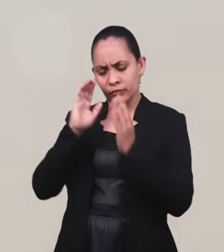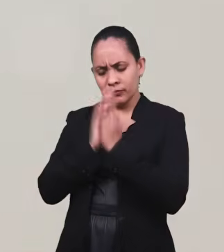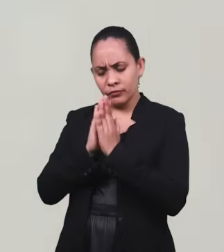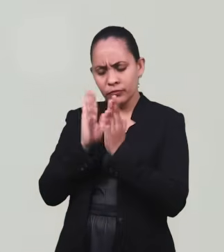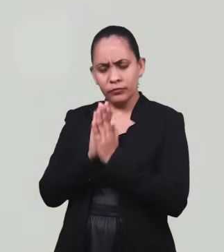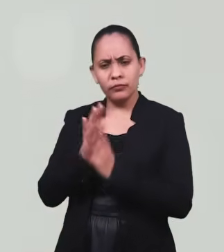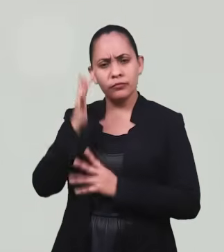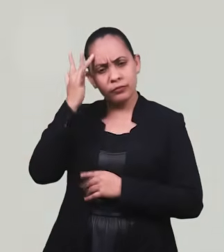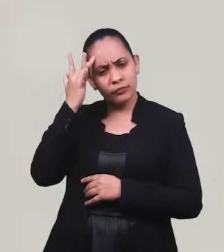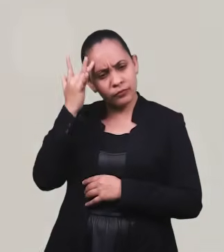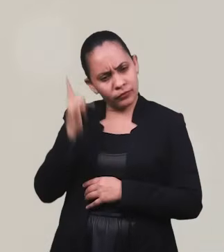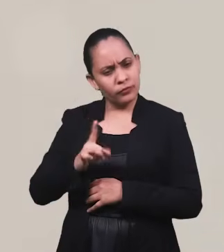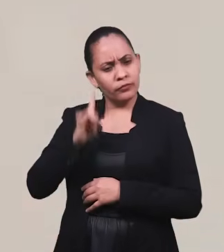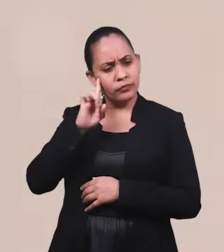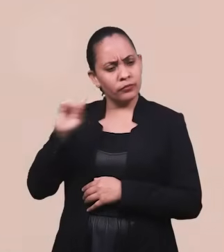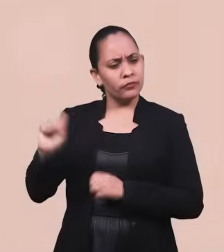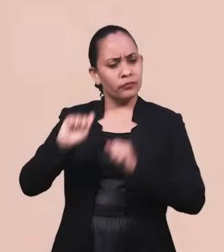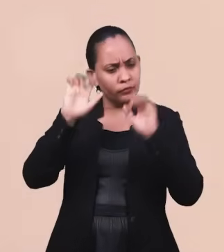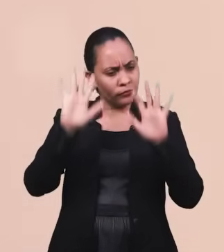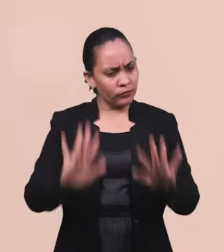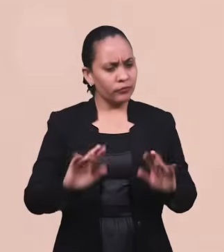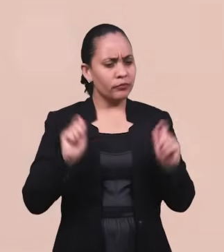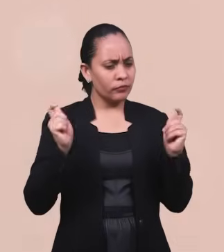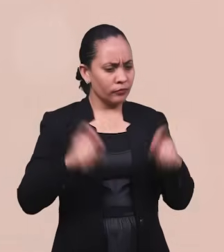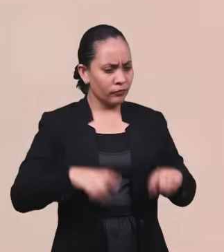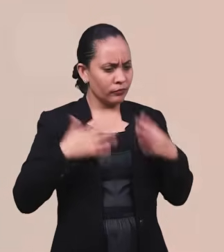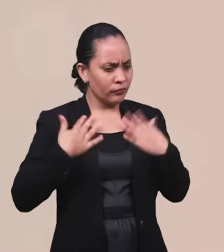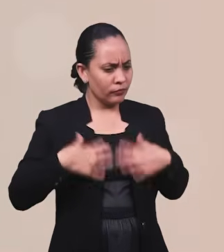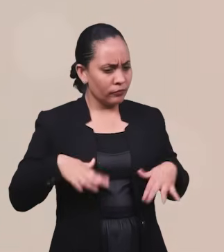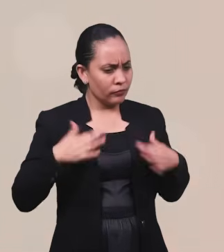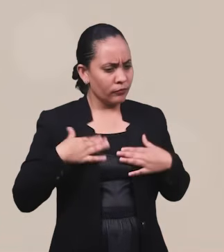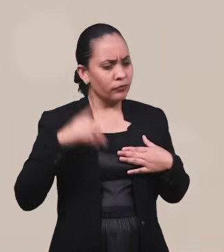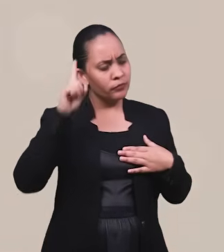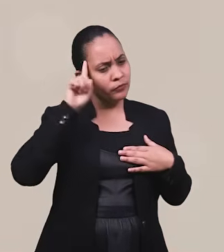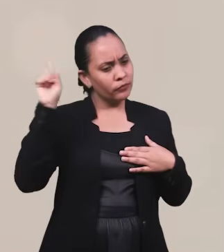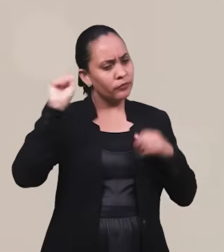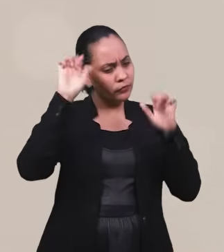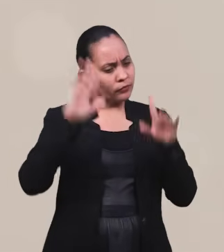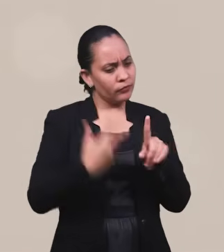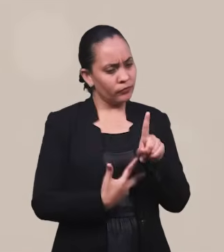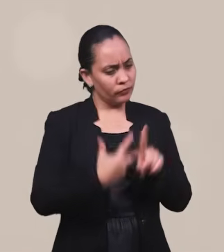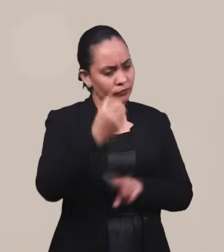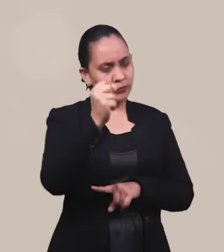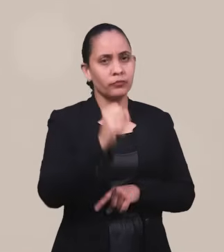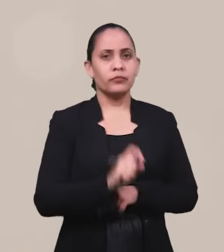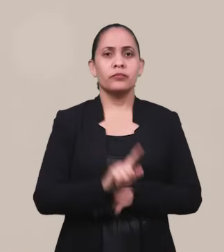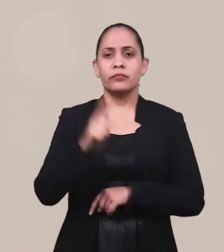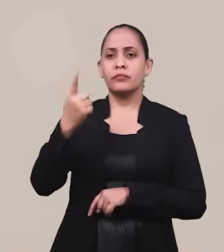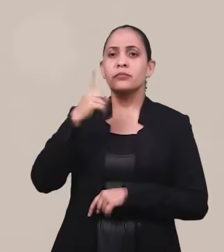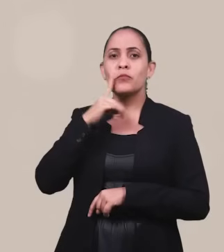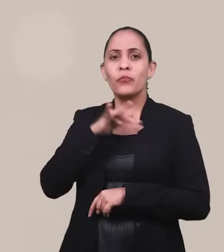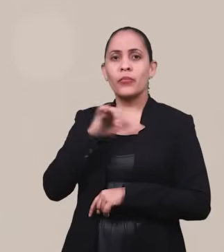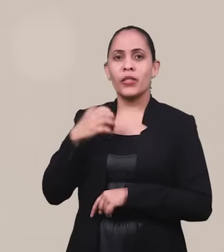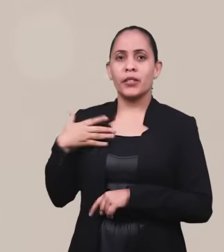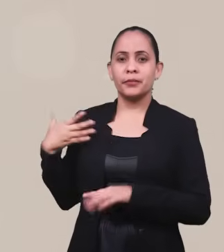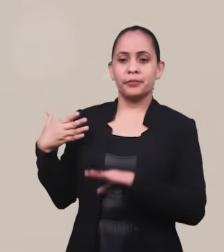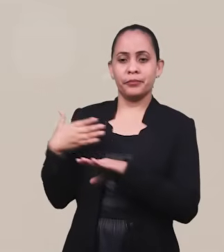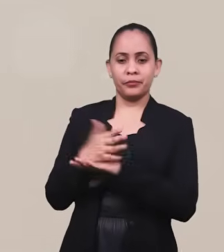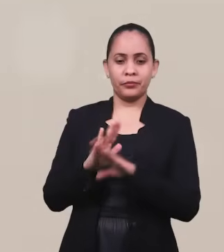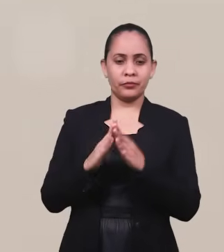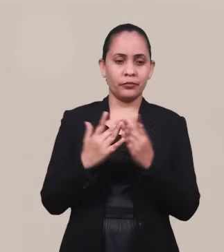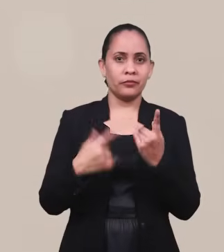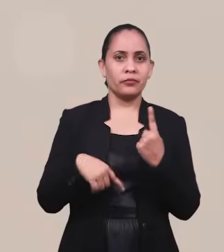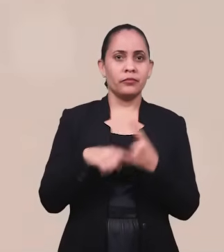E amanhã o irmão pode ficar tranquilo que vai estar com a vitória garantida. No outro dia, quando eu cheguei na